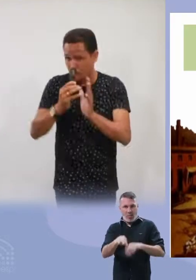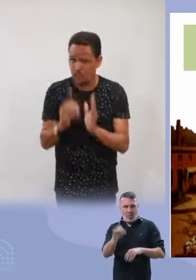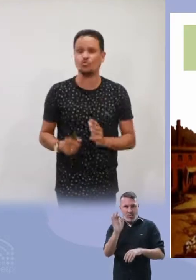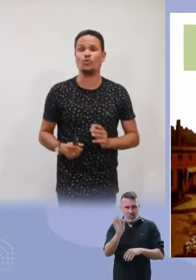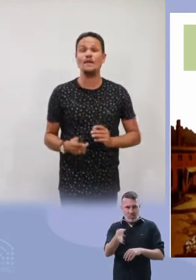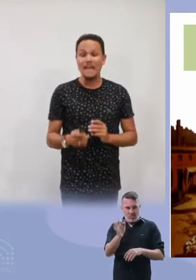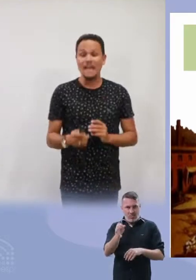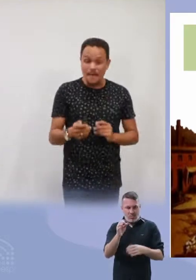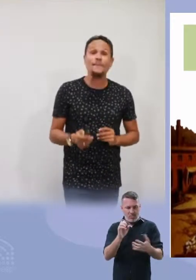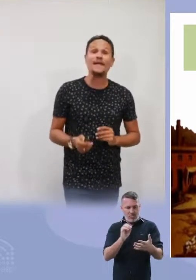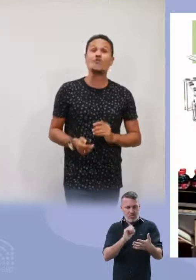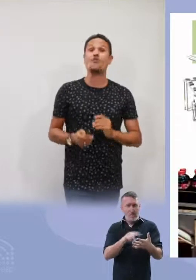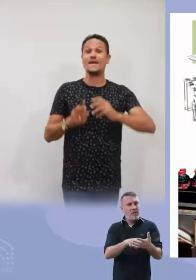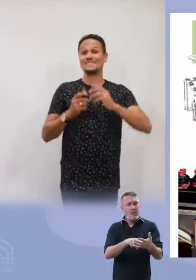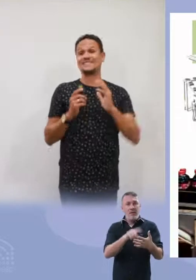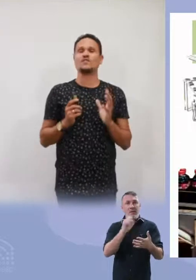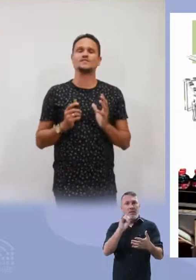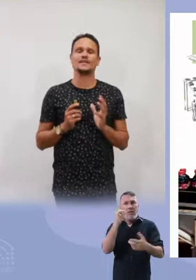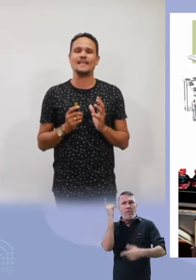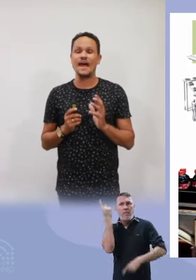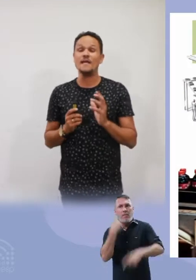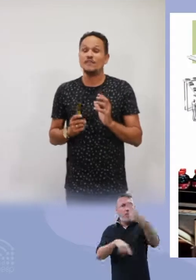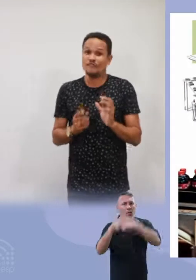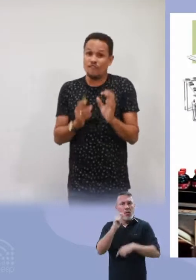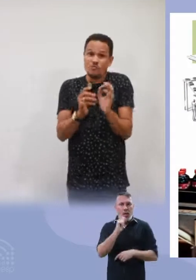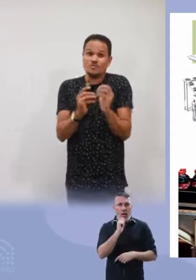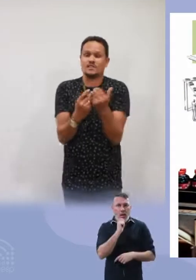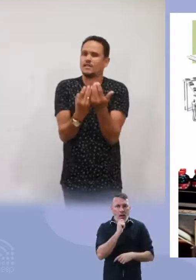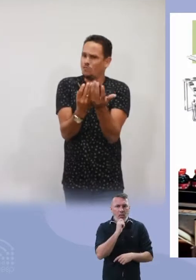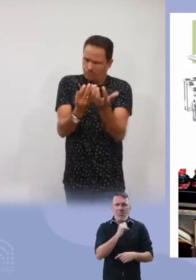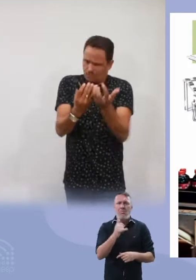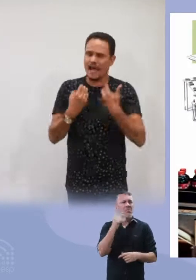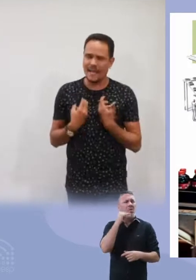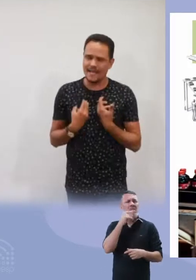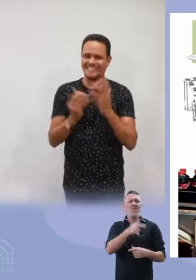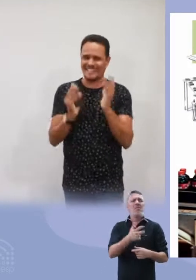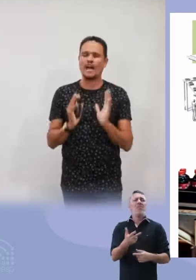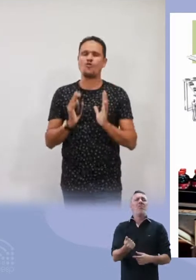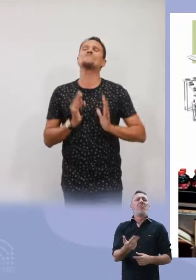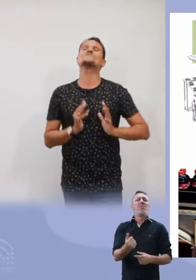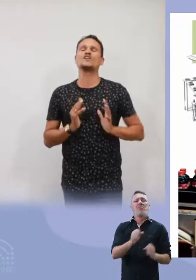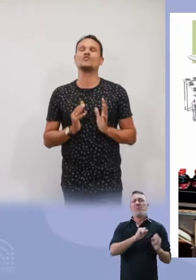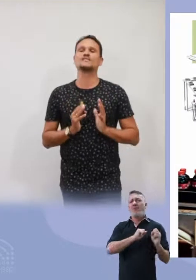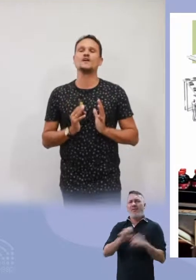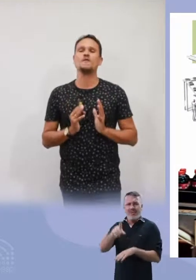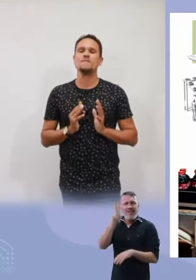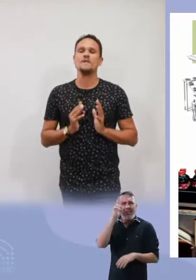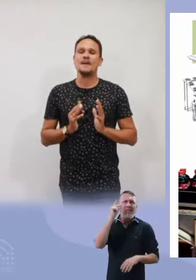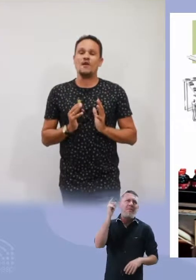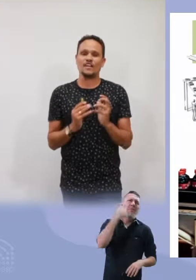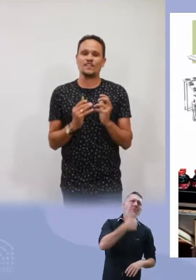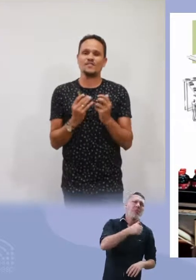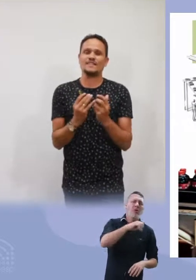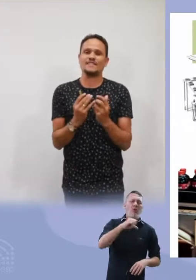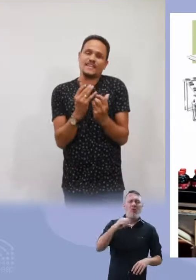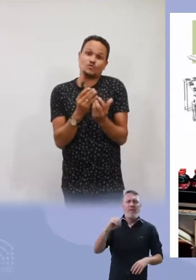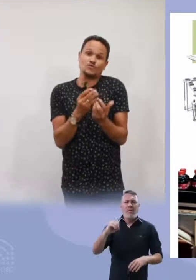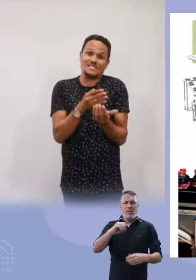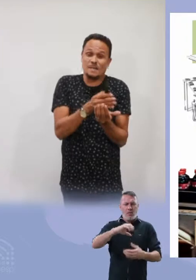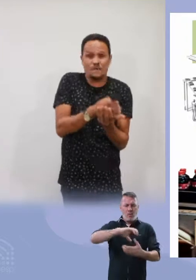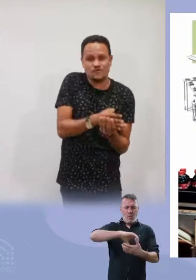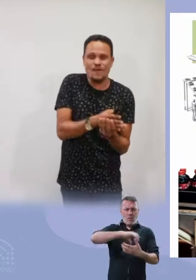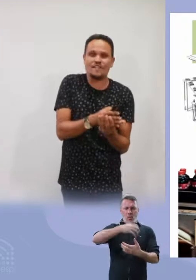tempo, ponto. E para começar a nossa ideia, vamos então ainda tratar com o nome de revolução. Eu quero que você entenda que